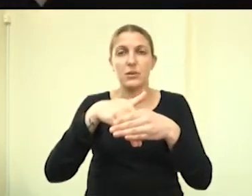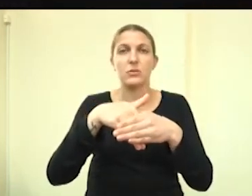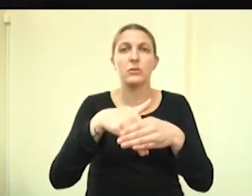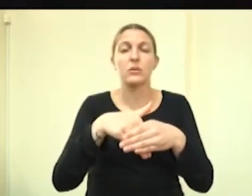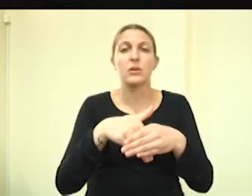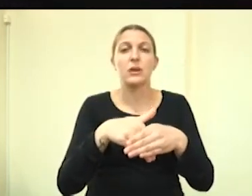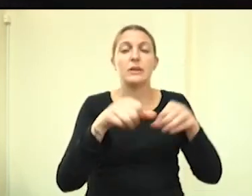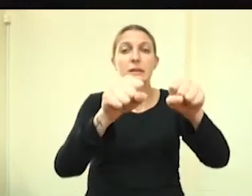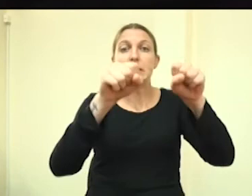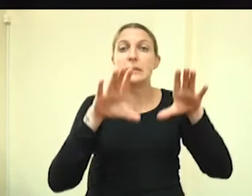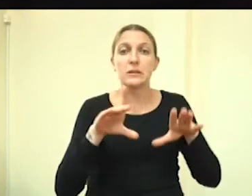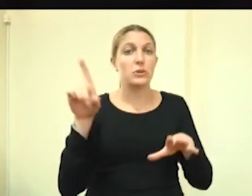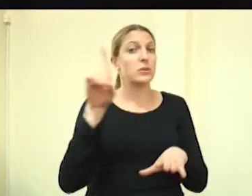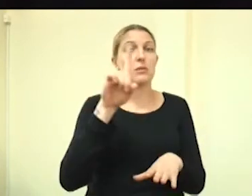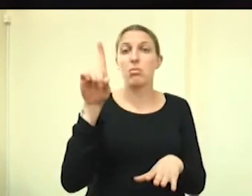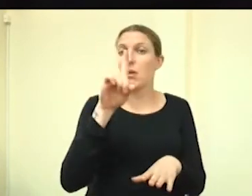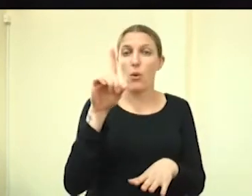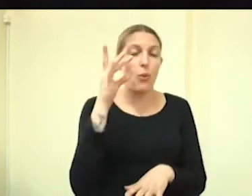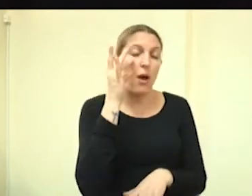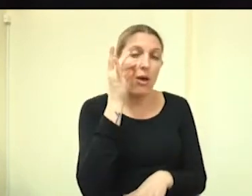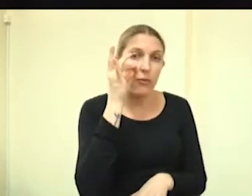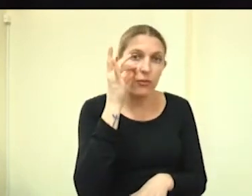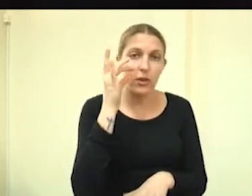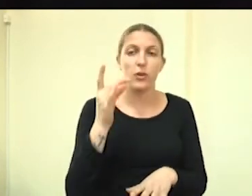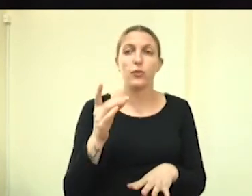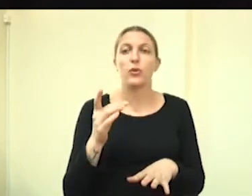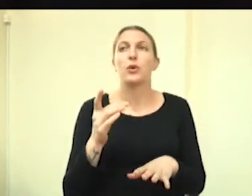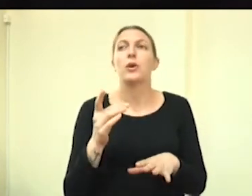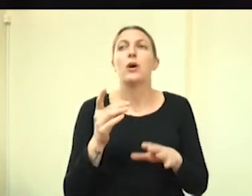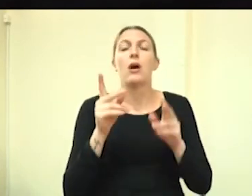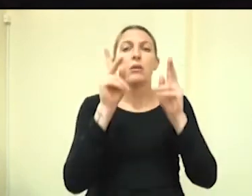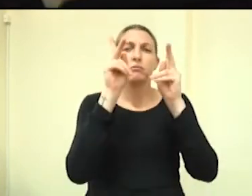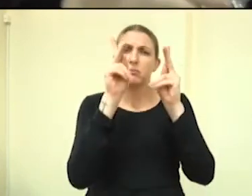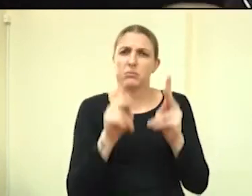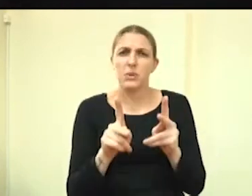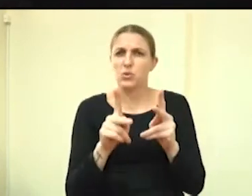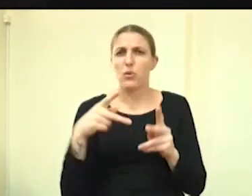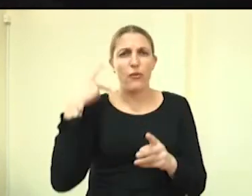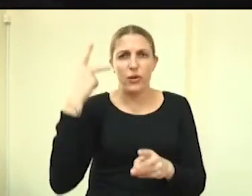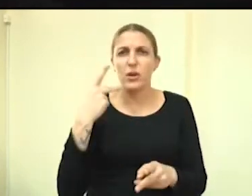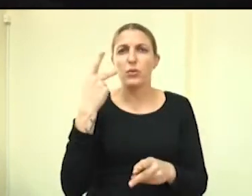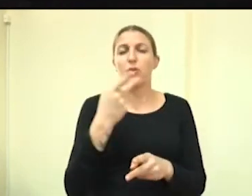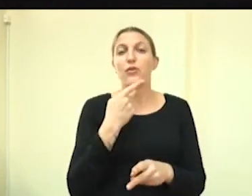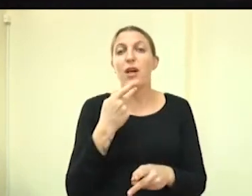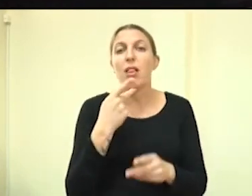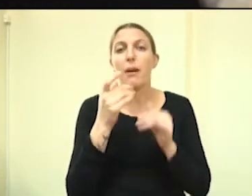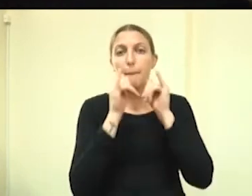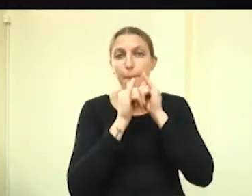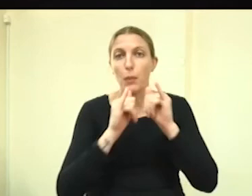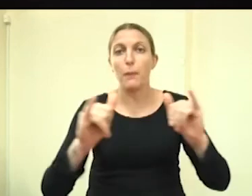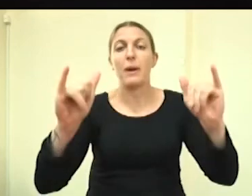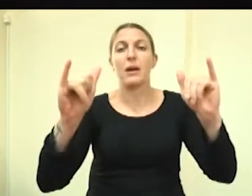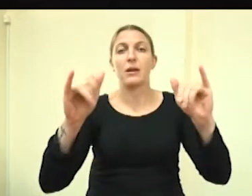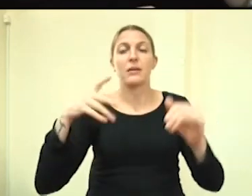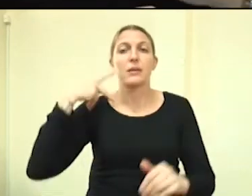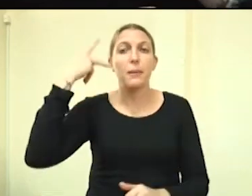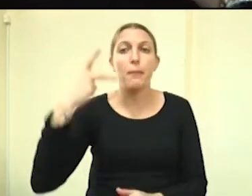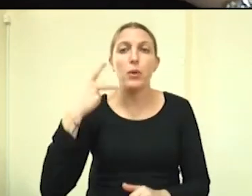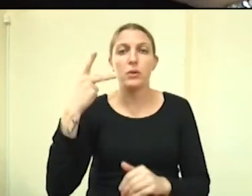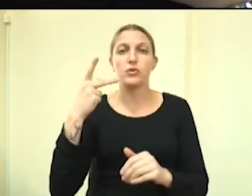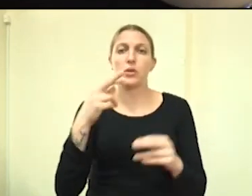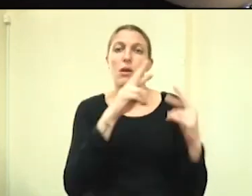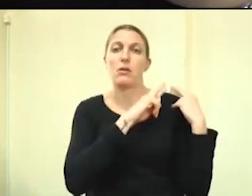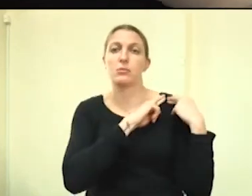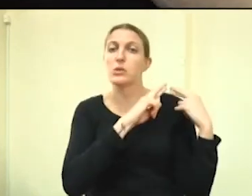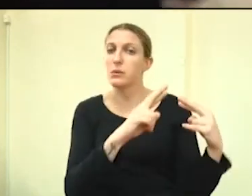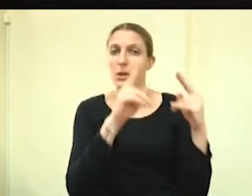as sessões não são transmitidas ao vivo e qualquer manifestação considerada propaganda política para promoção de qualquer candidato será de responsabilidade